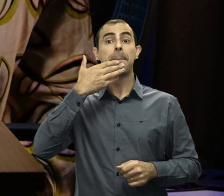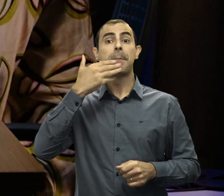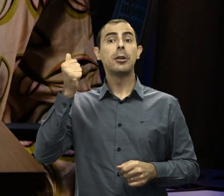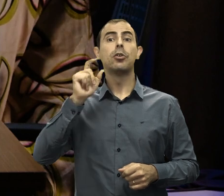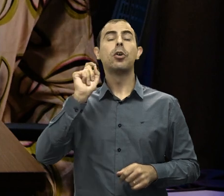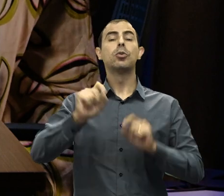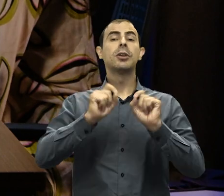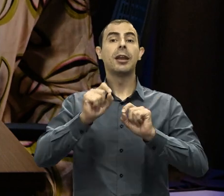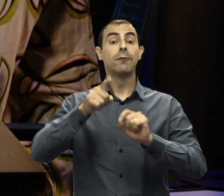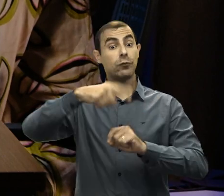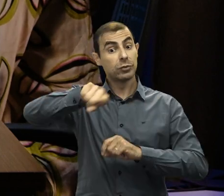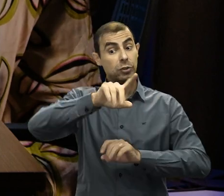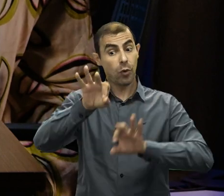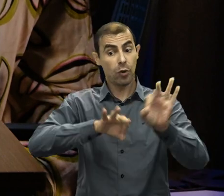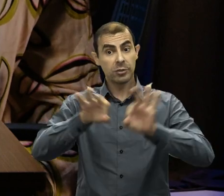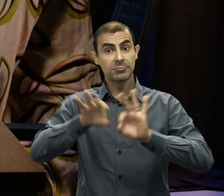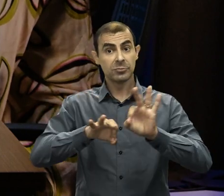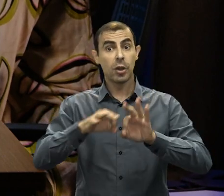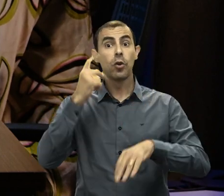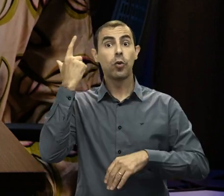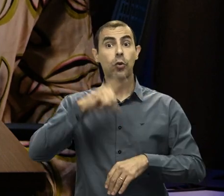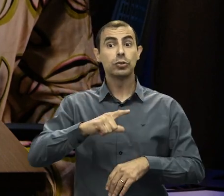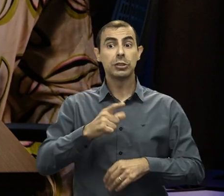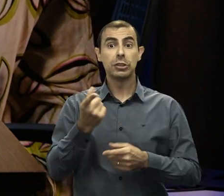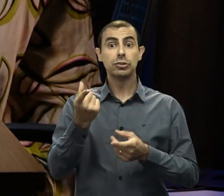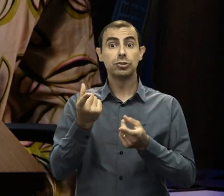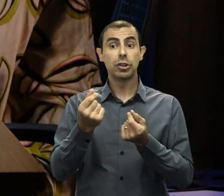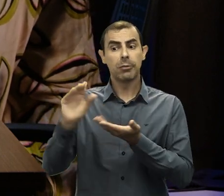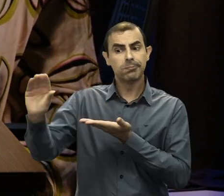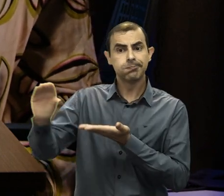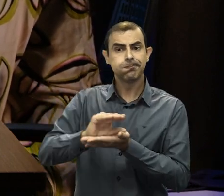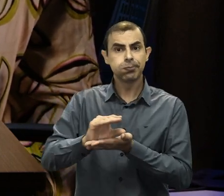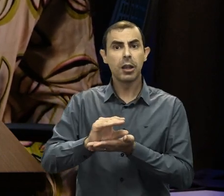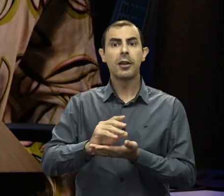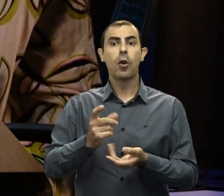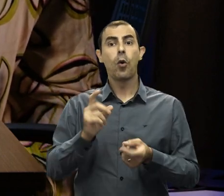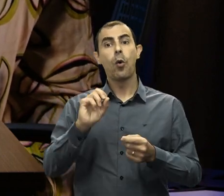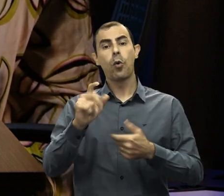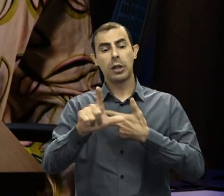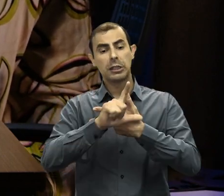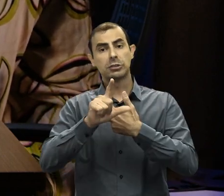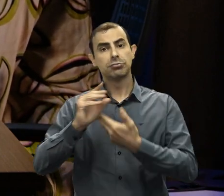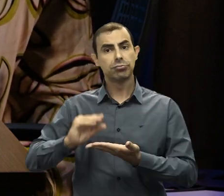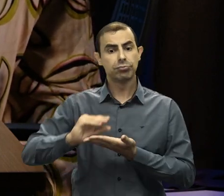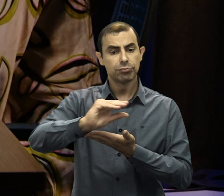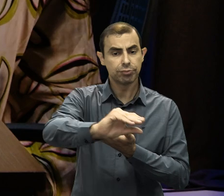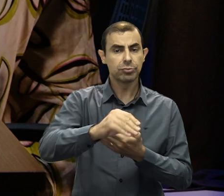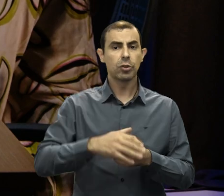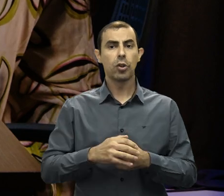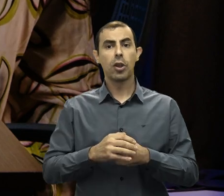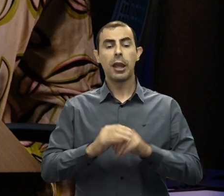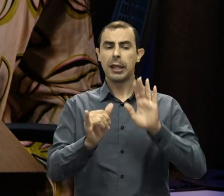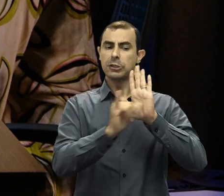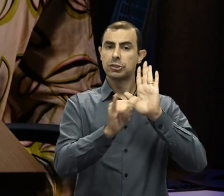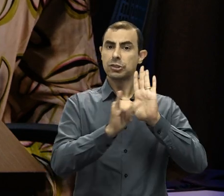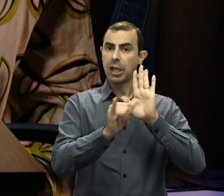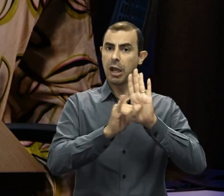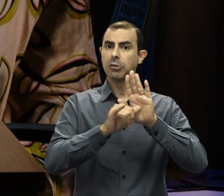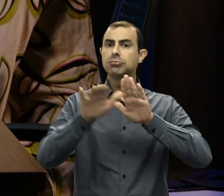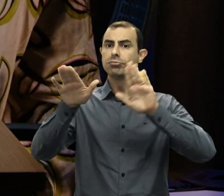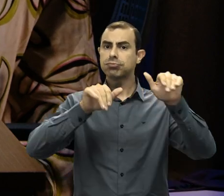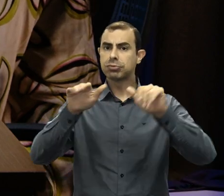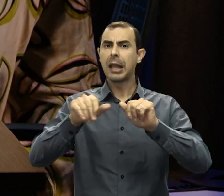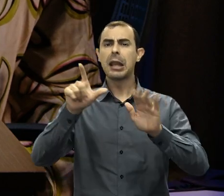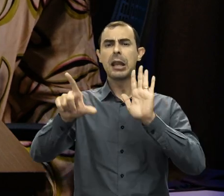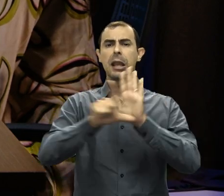você se organizar para você captar recursos, pegar a emenda parlamentar, participar de edital de chamamento público,